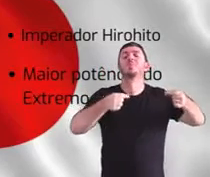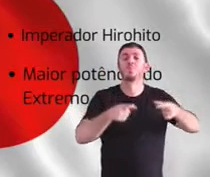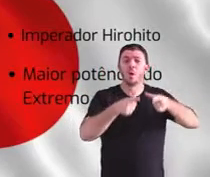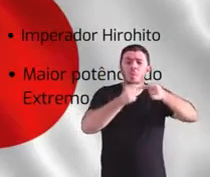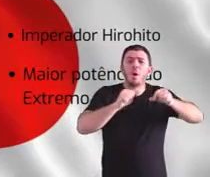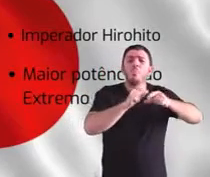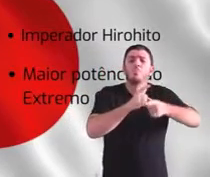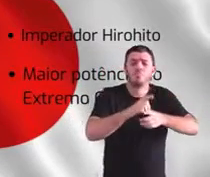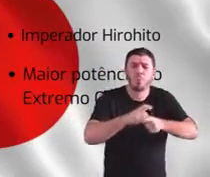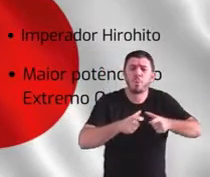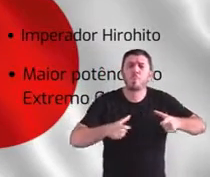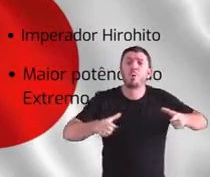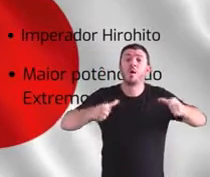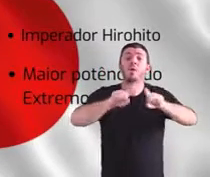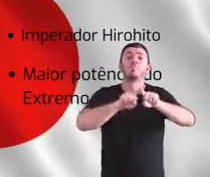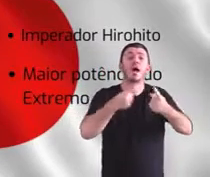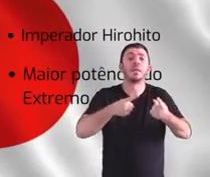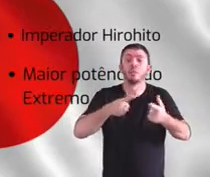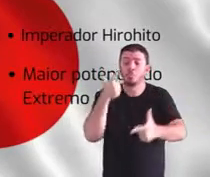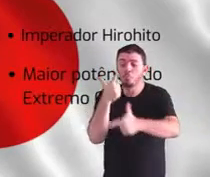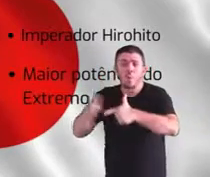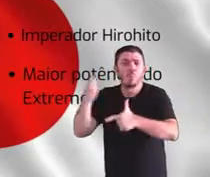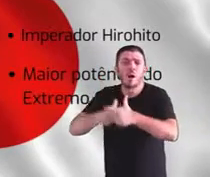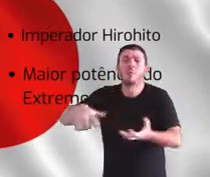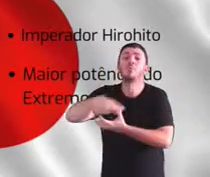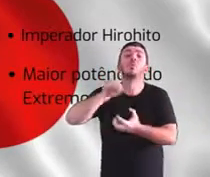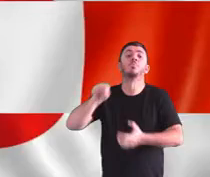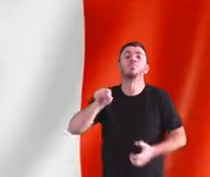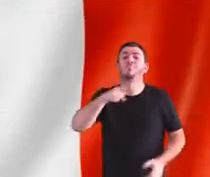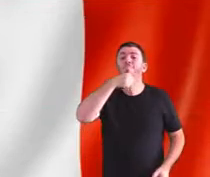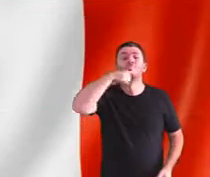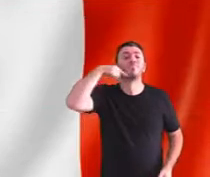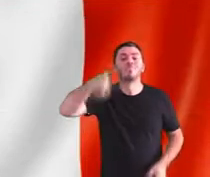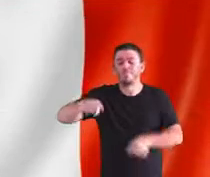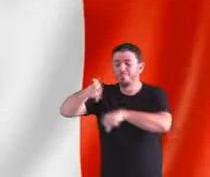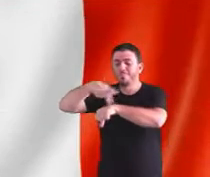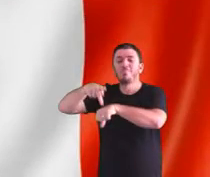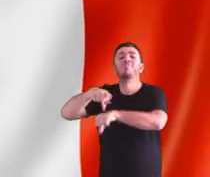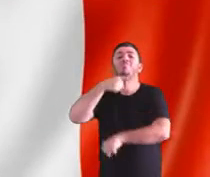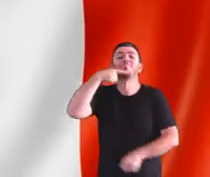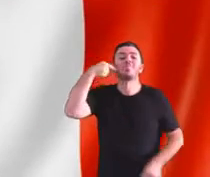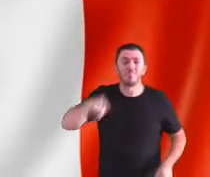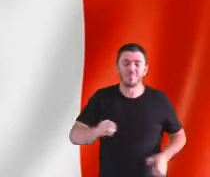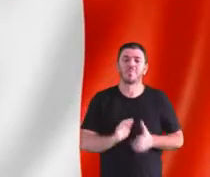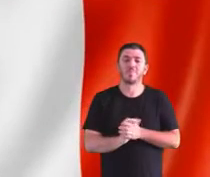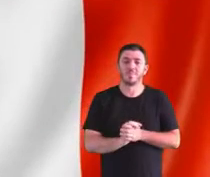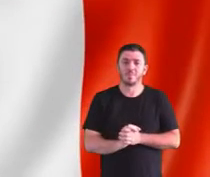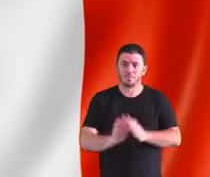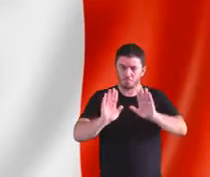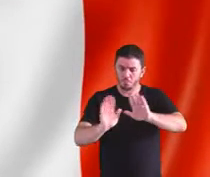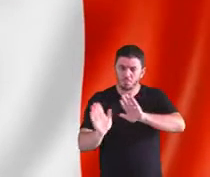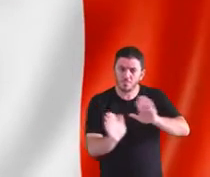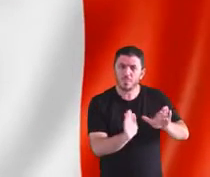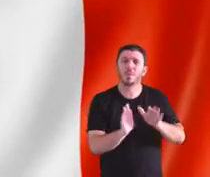Ásia gerou conflitos com a União Soviética. Após assumir o poder na Itália,